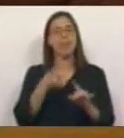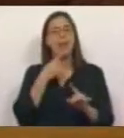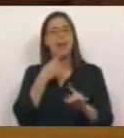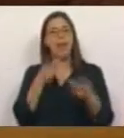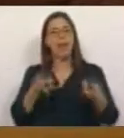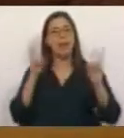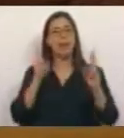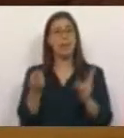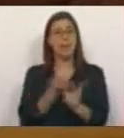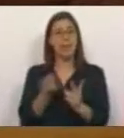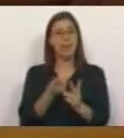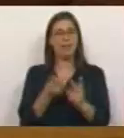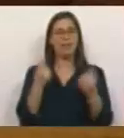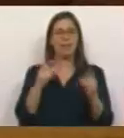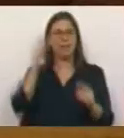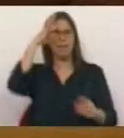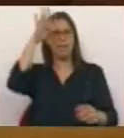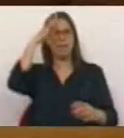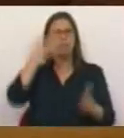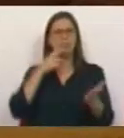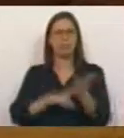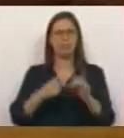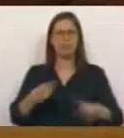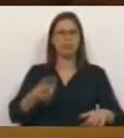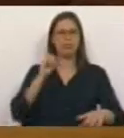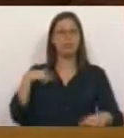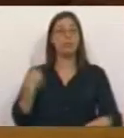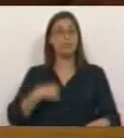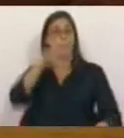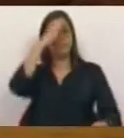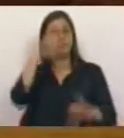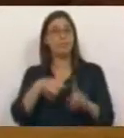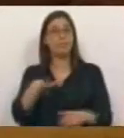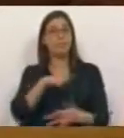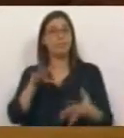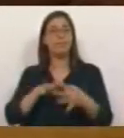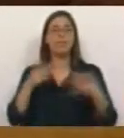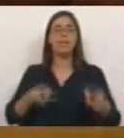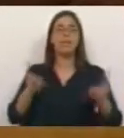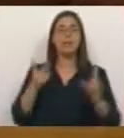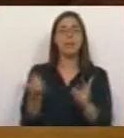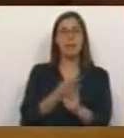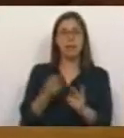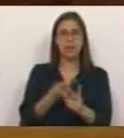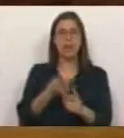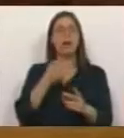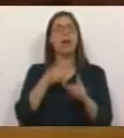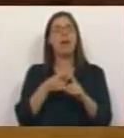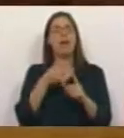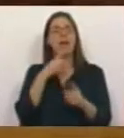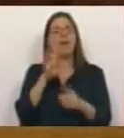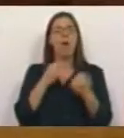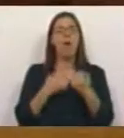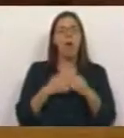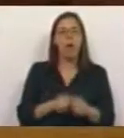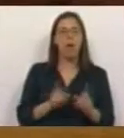falar de liberdade das partes é pura ficção, porque, como sabemos, neste caso, a liberdade das partes acaba por ser uma forma